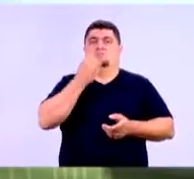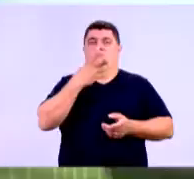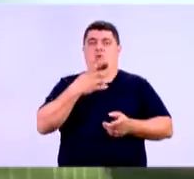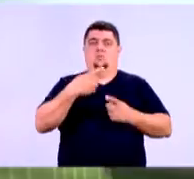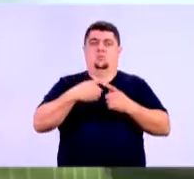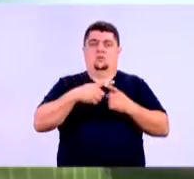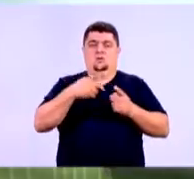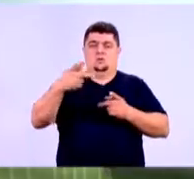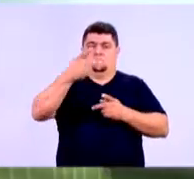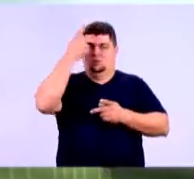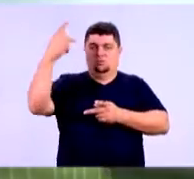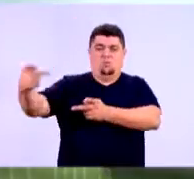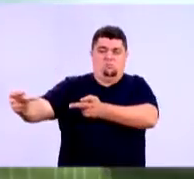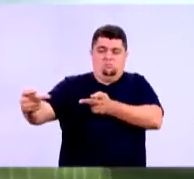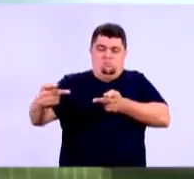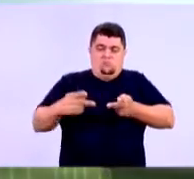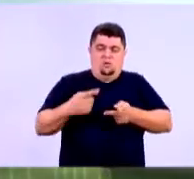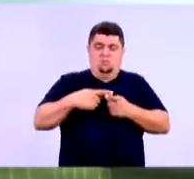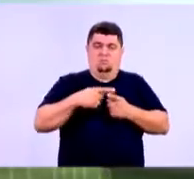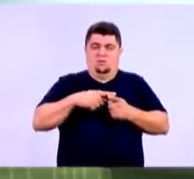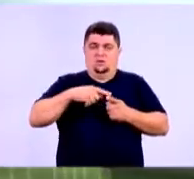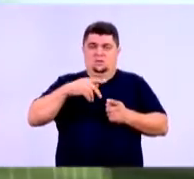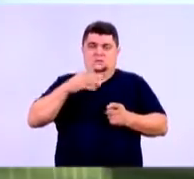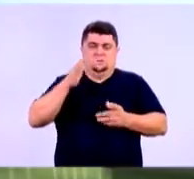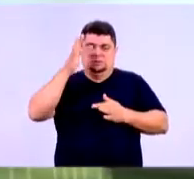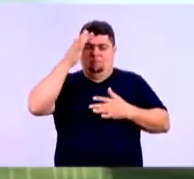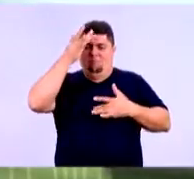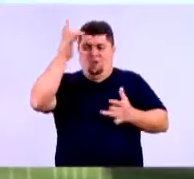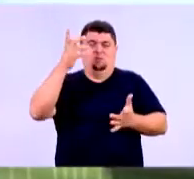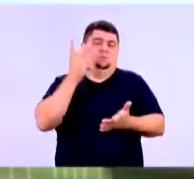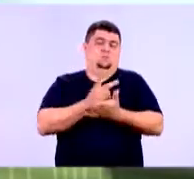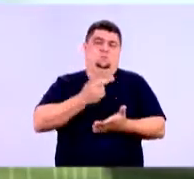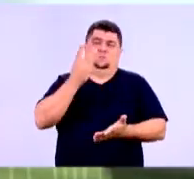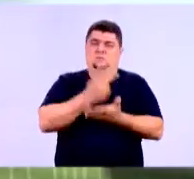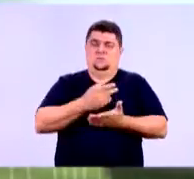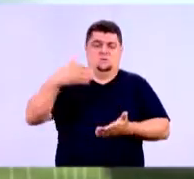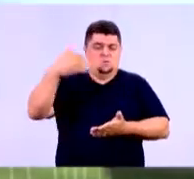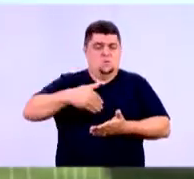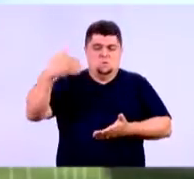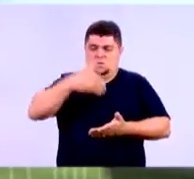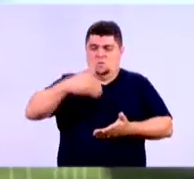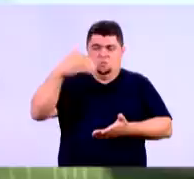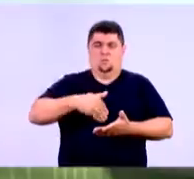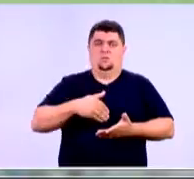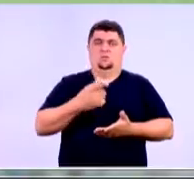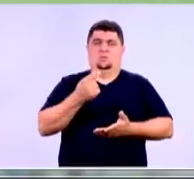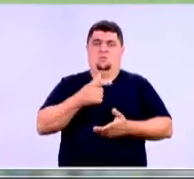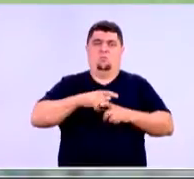clientes, conseguir fidelizar seu cliente e alavancar suas entradas de receitas.